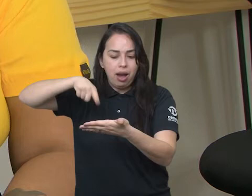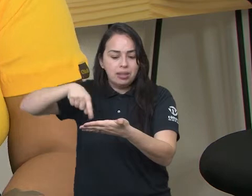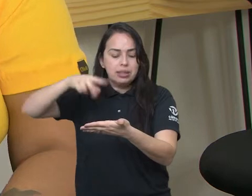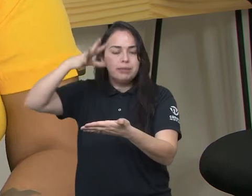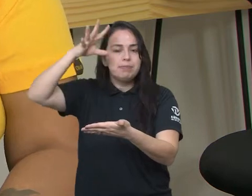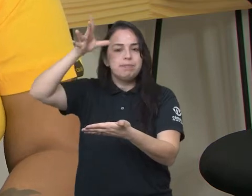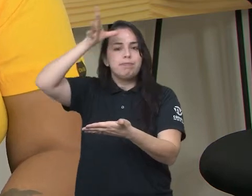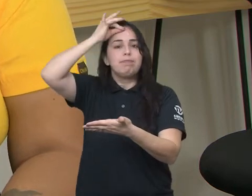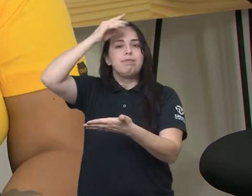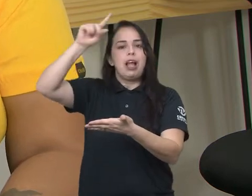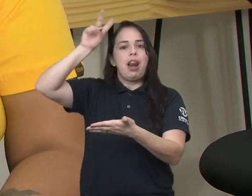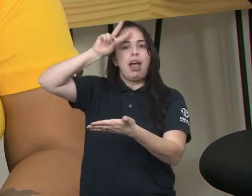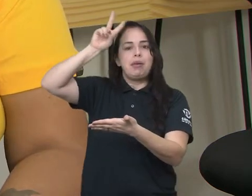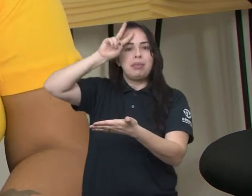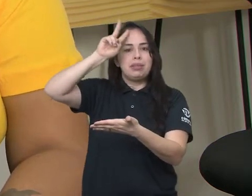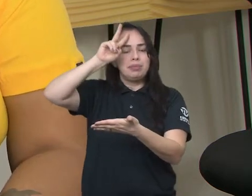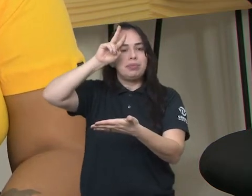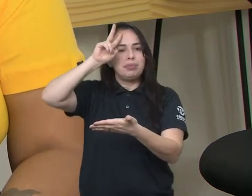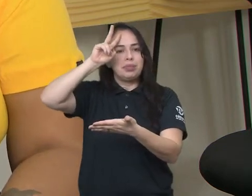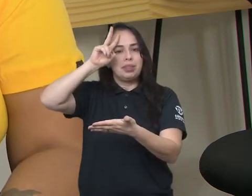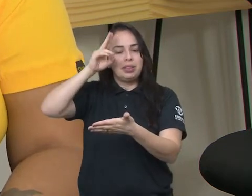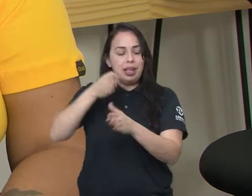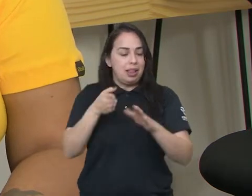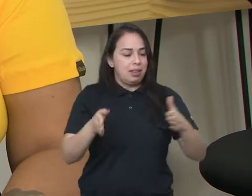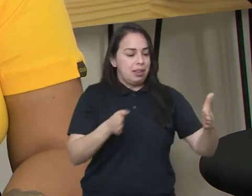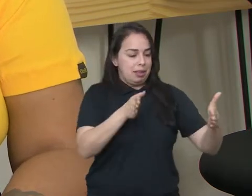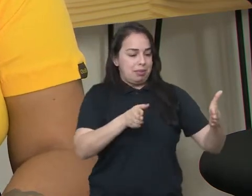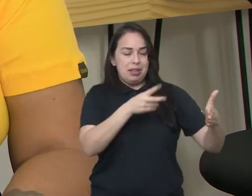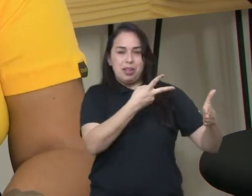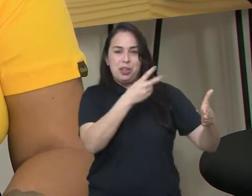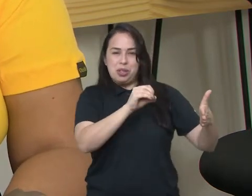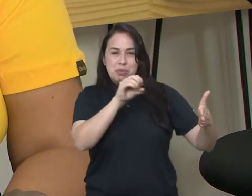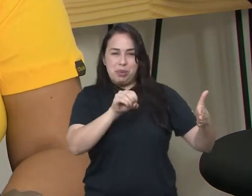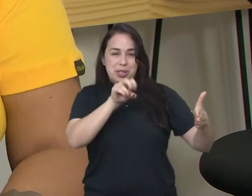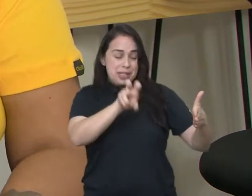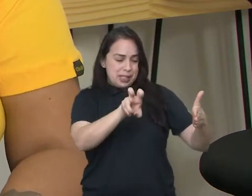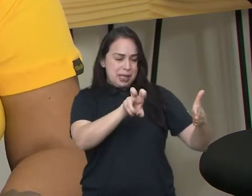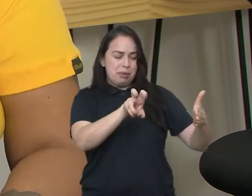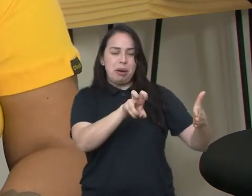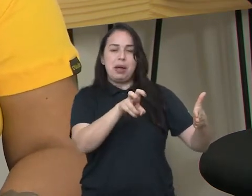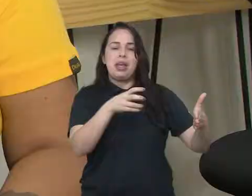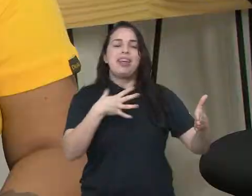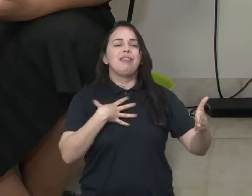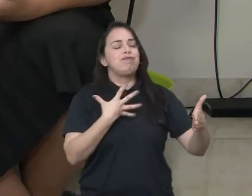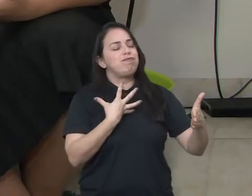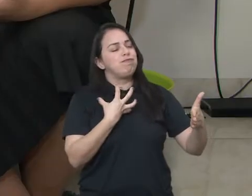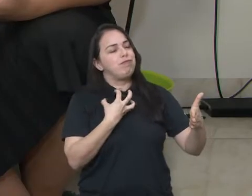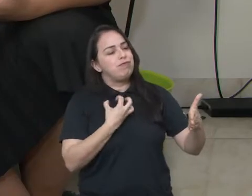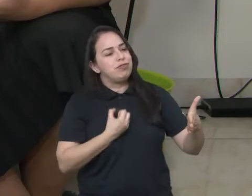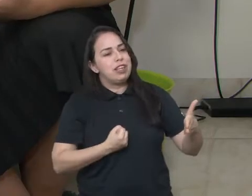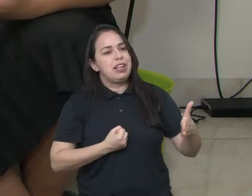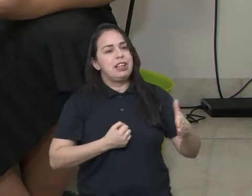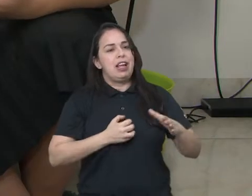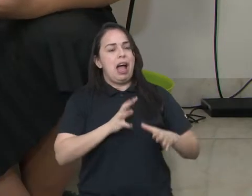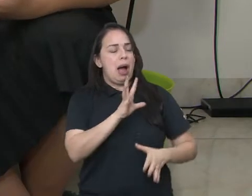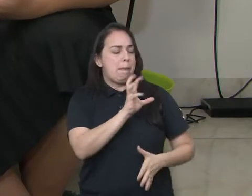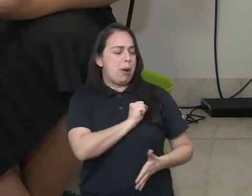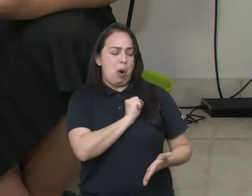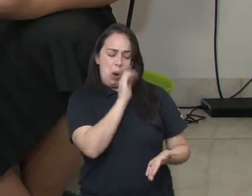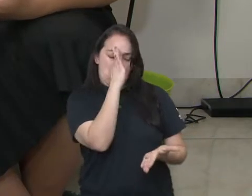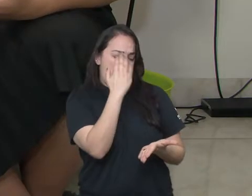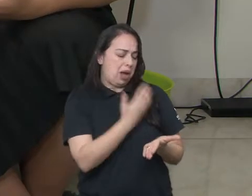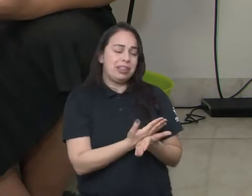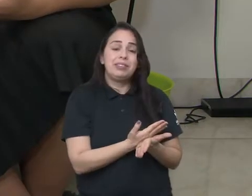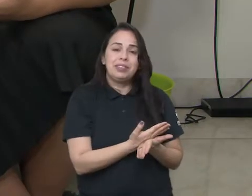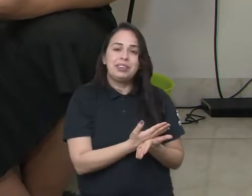vejo esse de 2005, uma história assim de alguém que estava bem desiludido com o amor, estava bem, né,